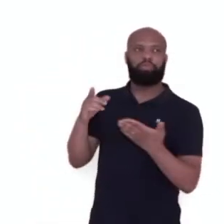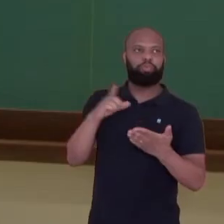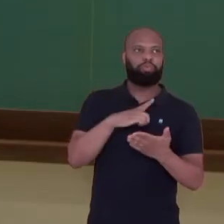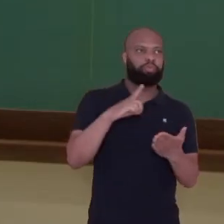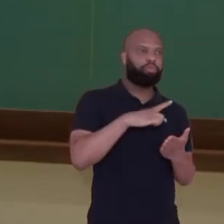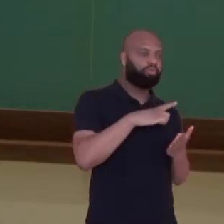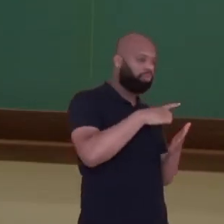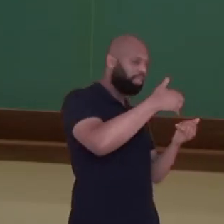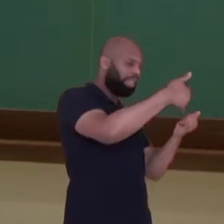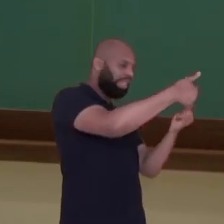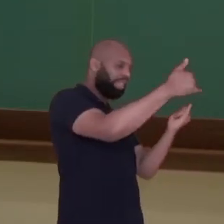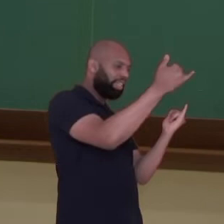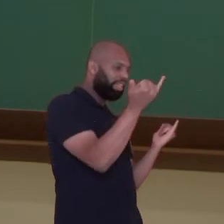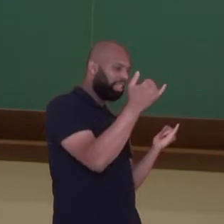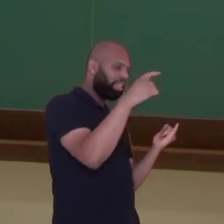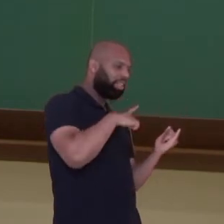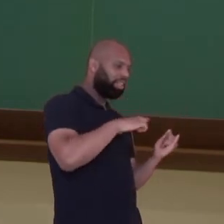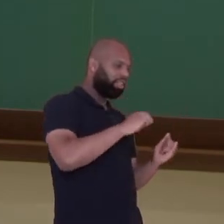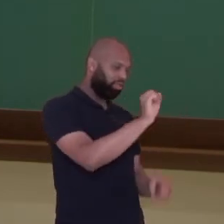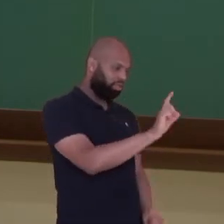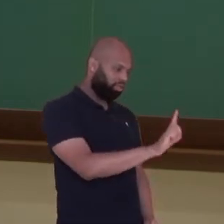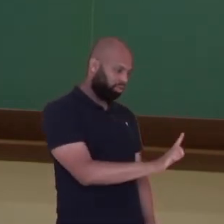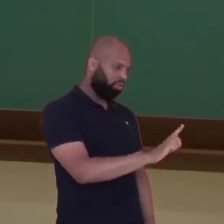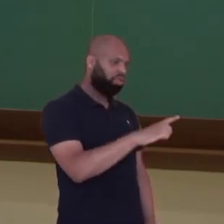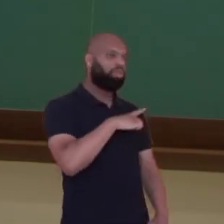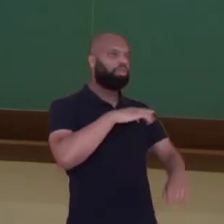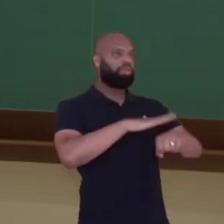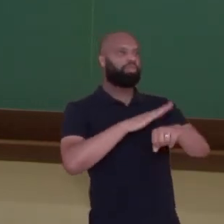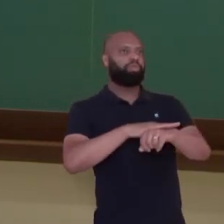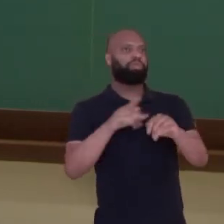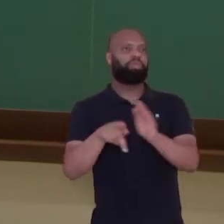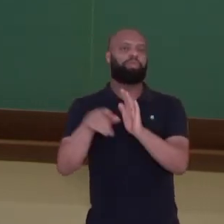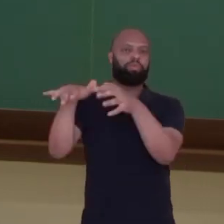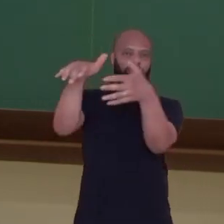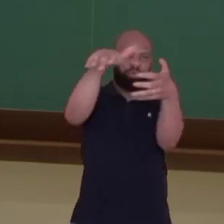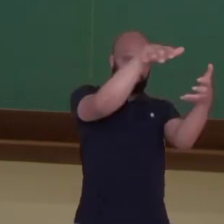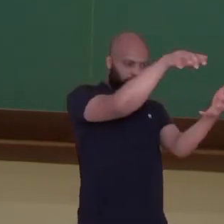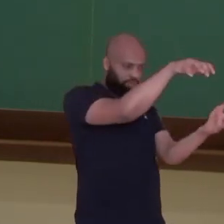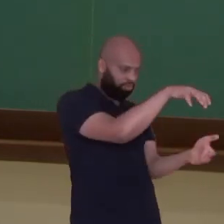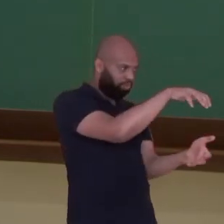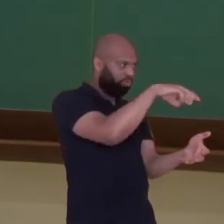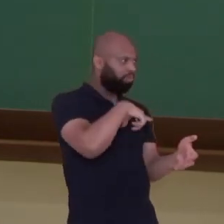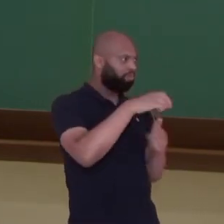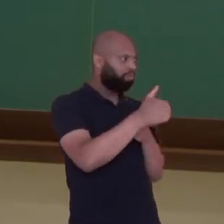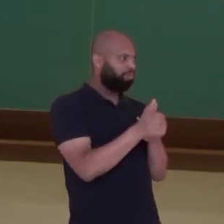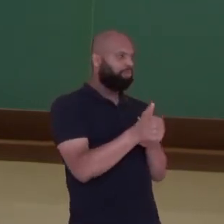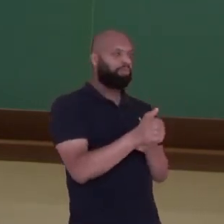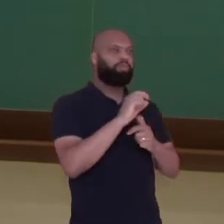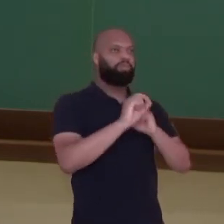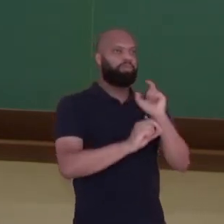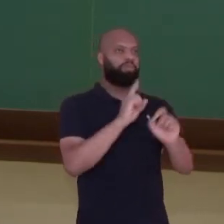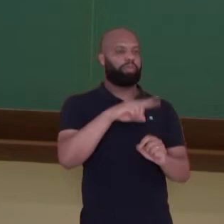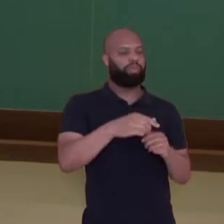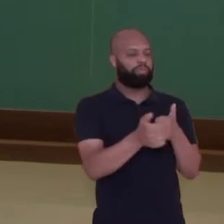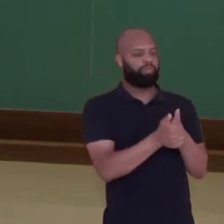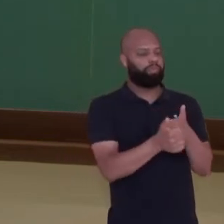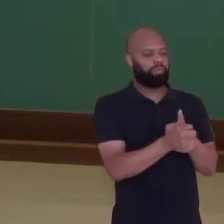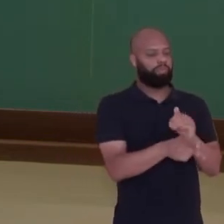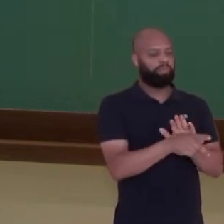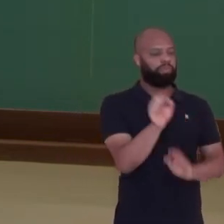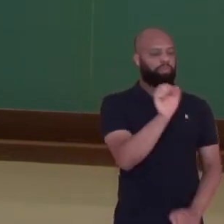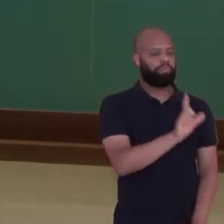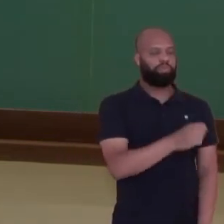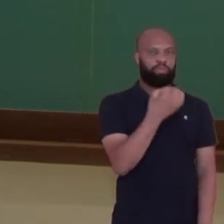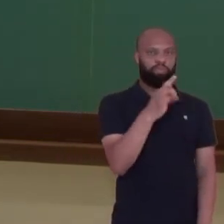linha, repare o momento que o nosso planeta vai estar se deslocando. Vai estar bem próximo do Sol.